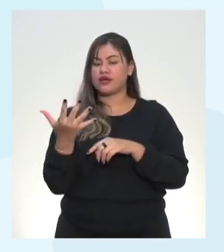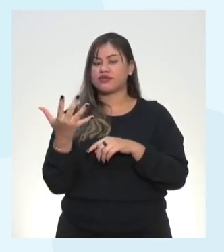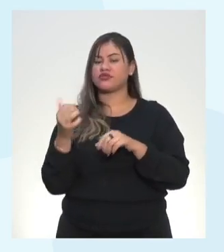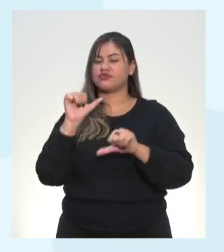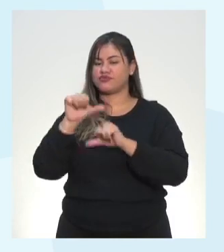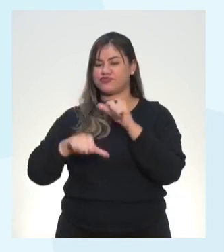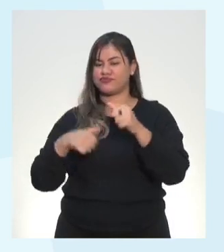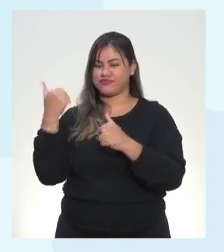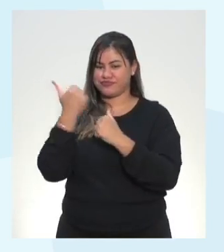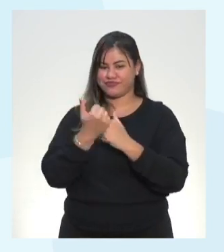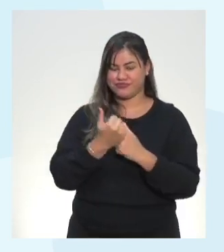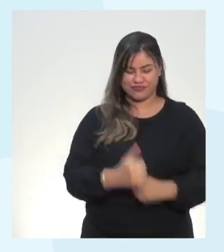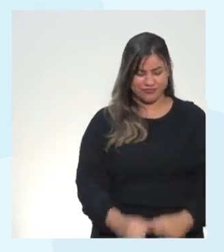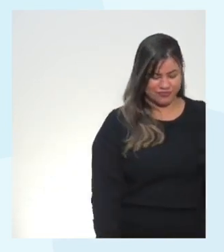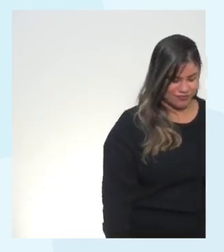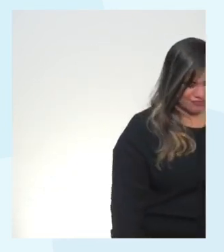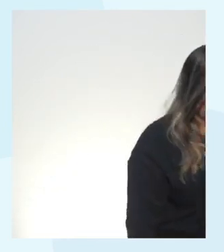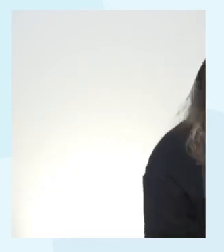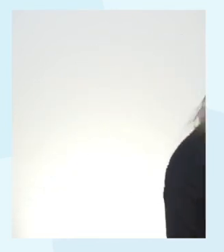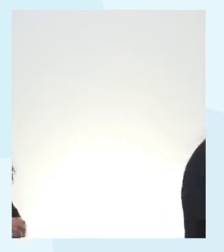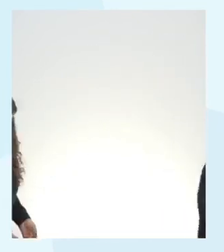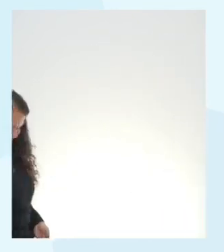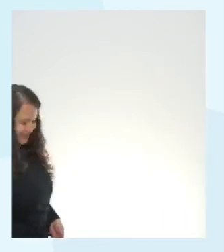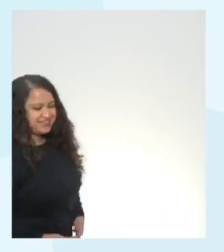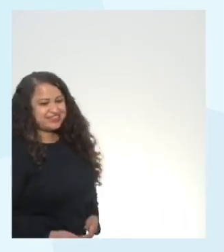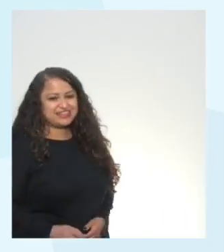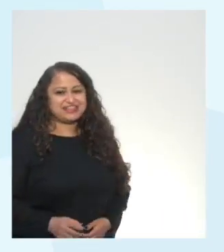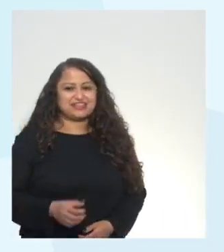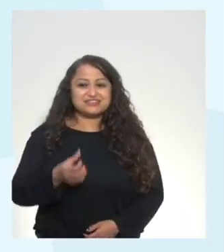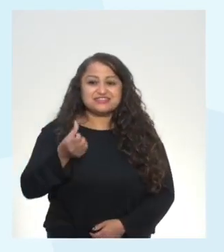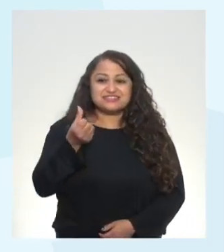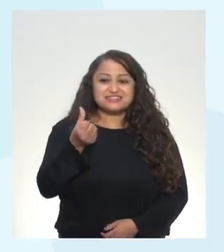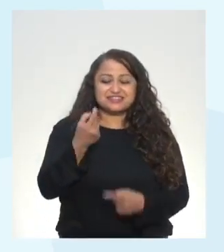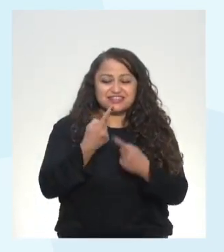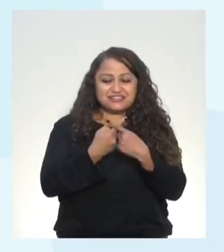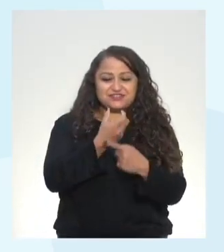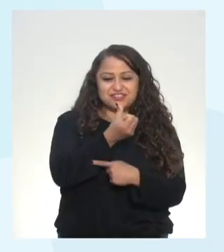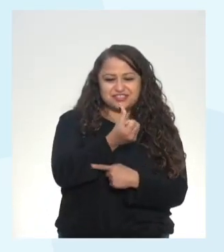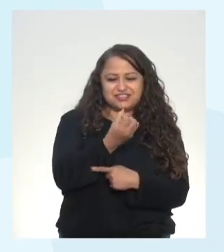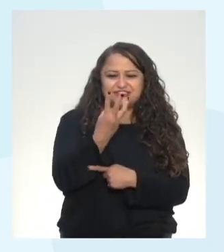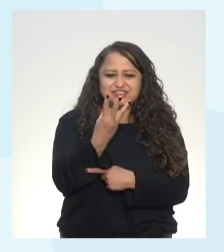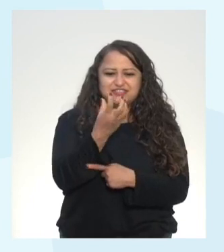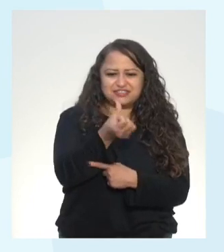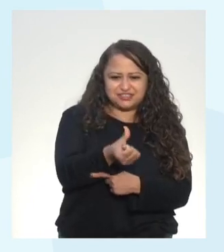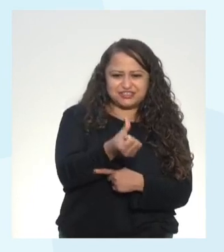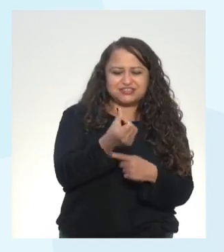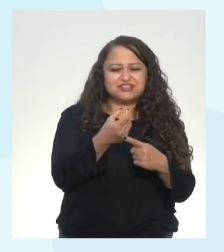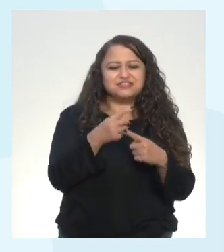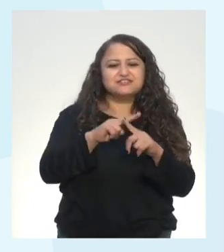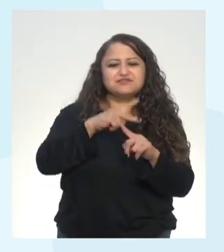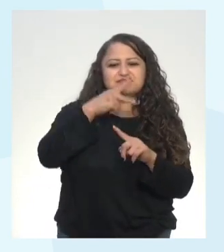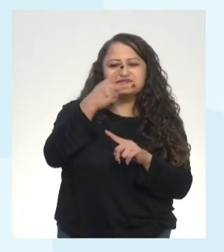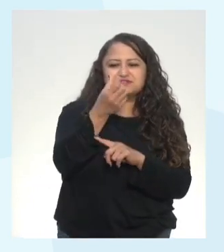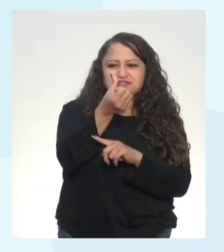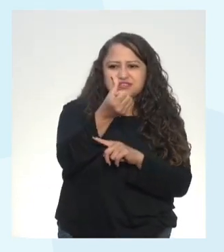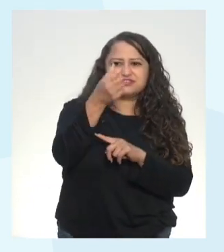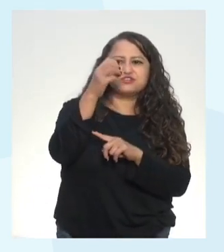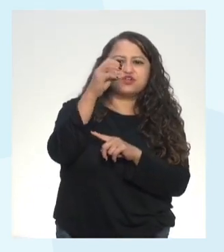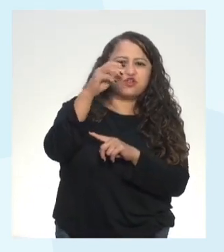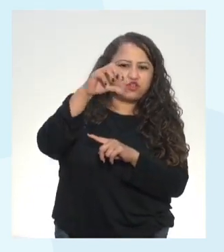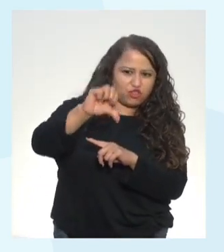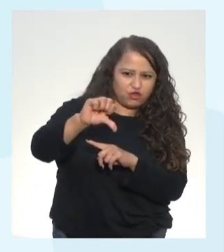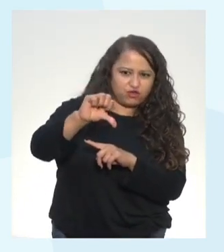8 centímetros. Portanto, a área vai ficar 6 que multiplica. O B vale 8, então 8